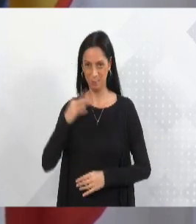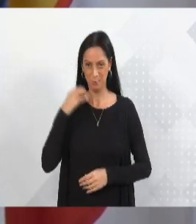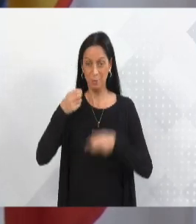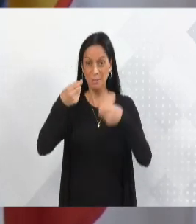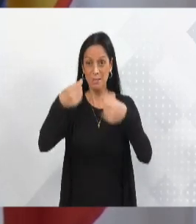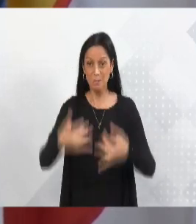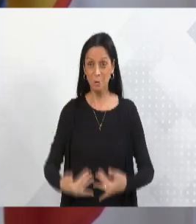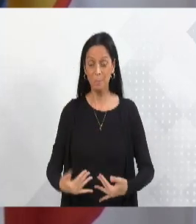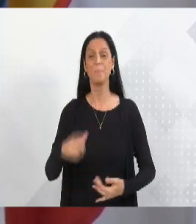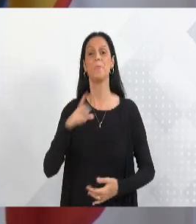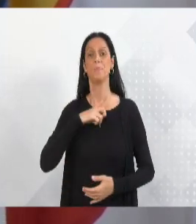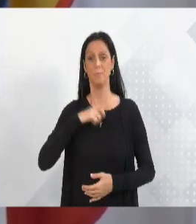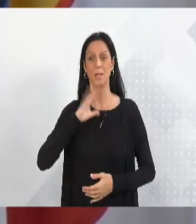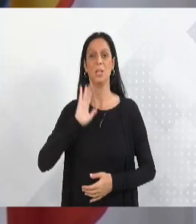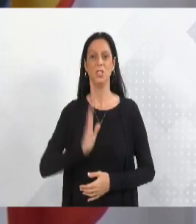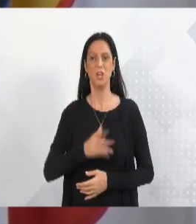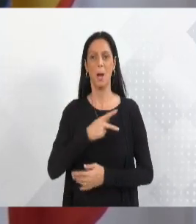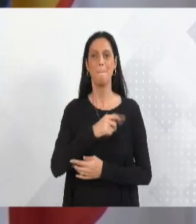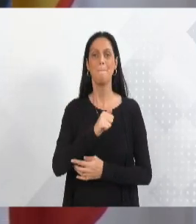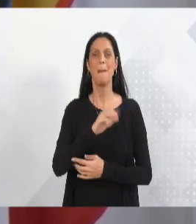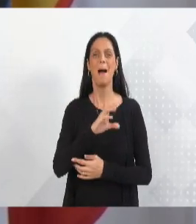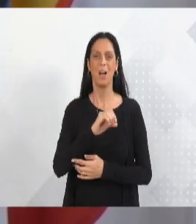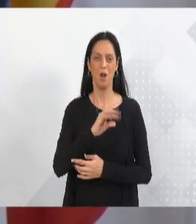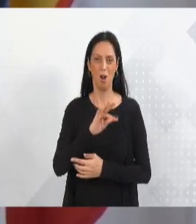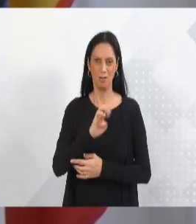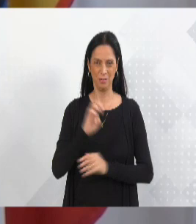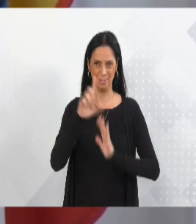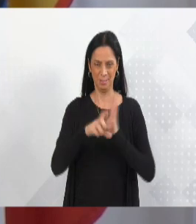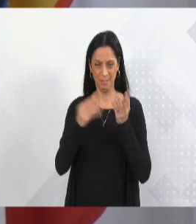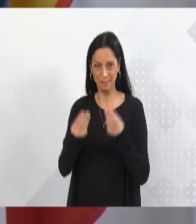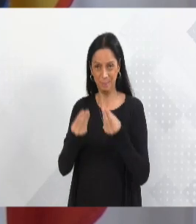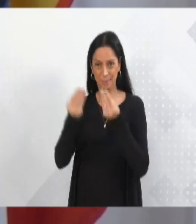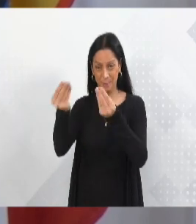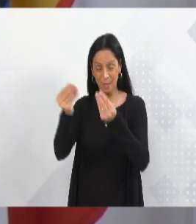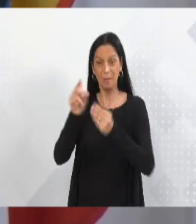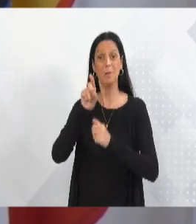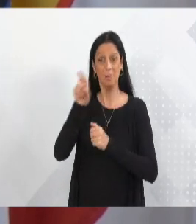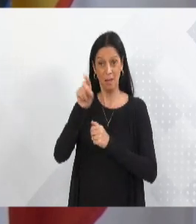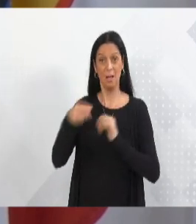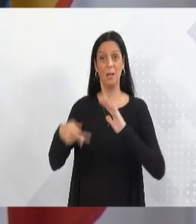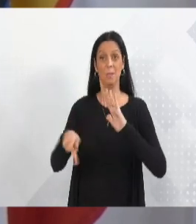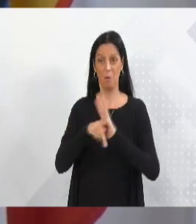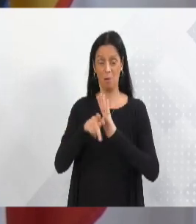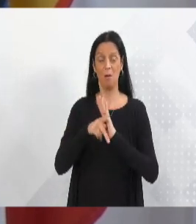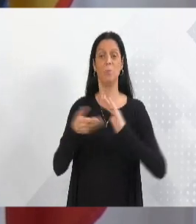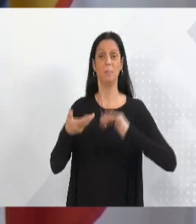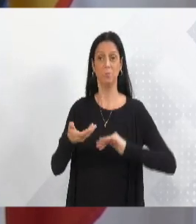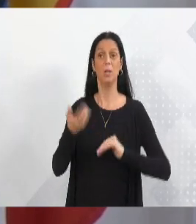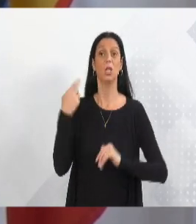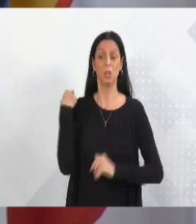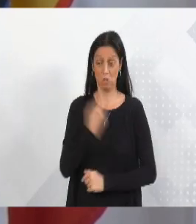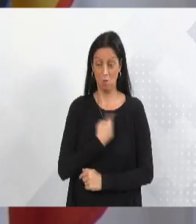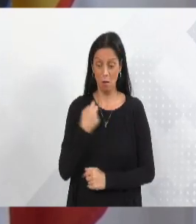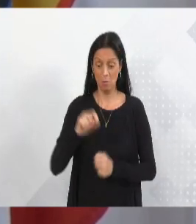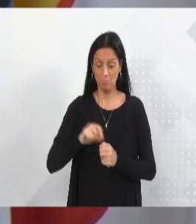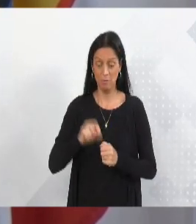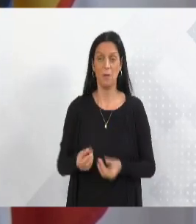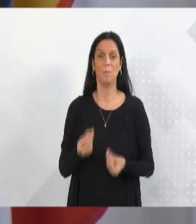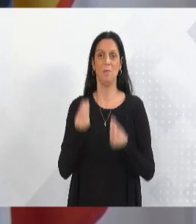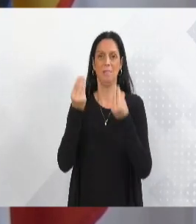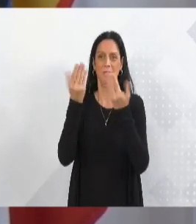dentro de todo o pacote legislativo que está sendo levado para o Congresso Nacional, o de maior relevância e importância, saiu de Blumenau.